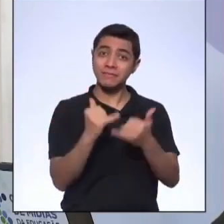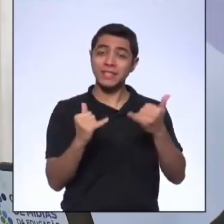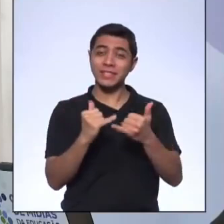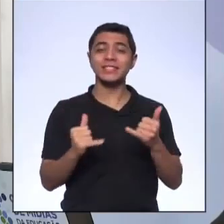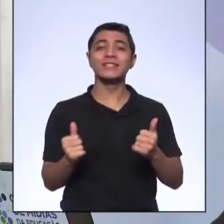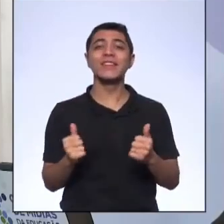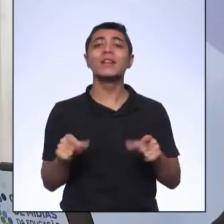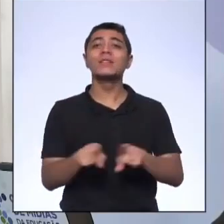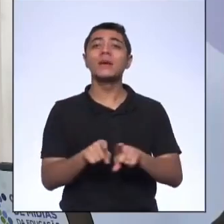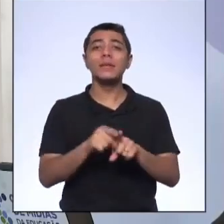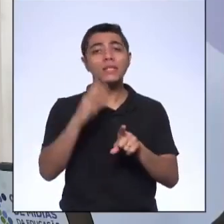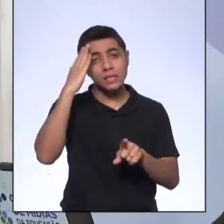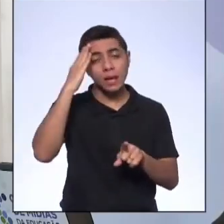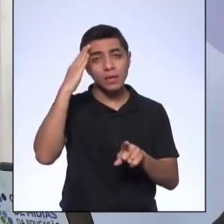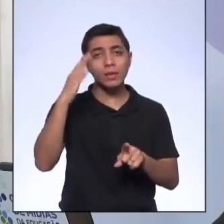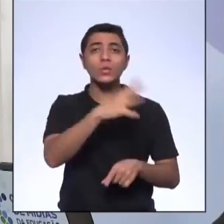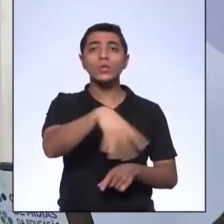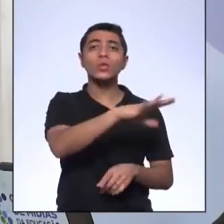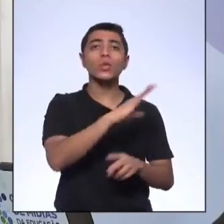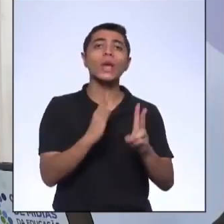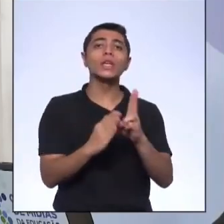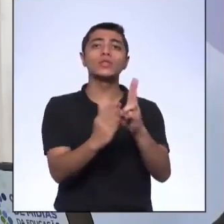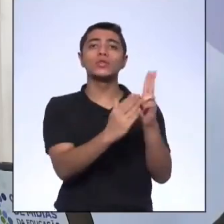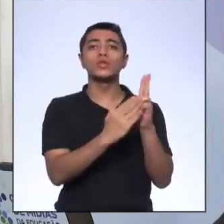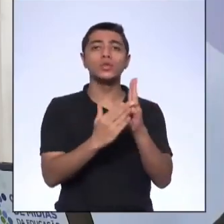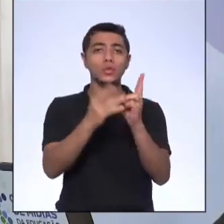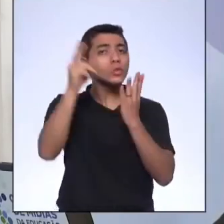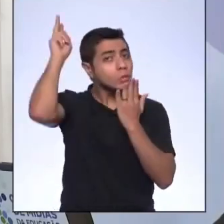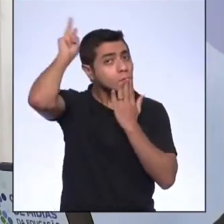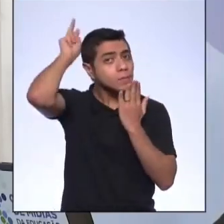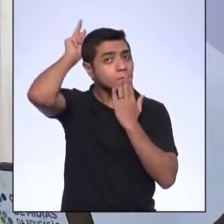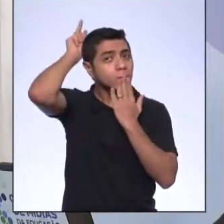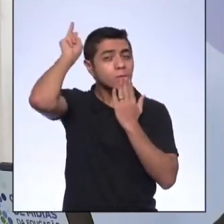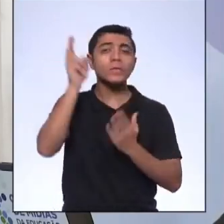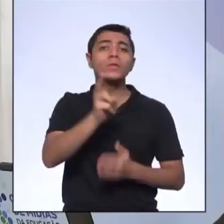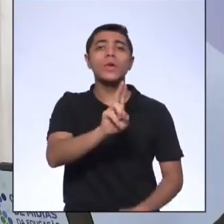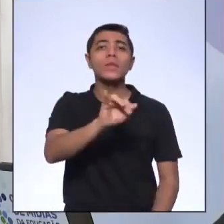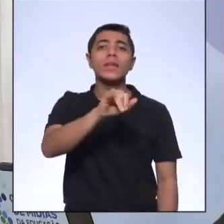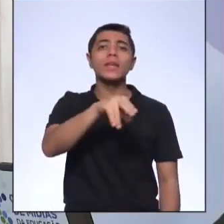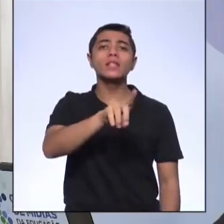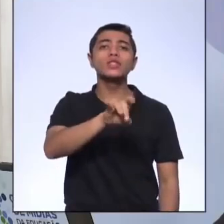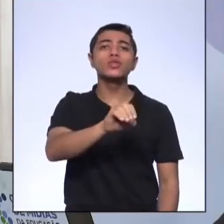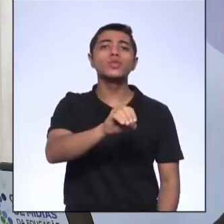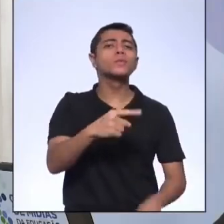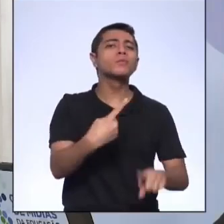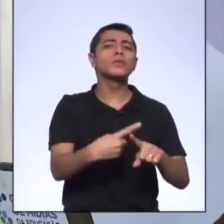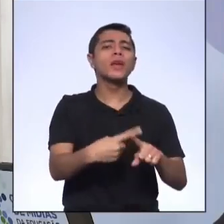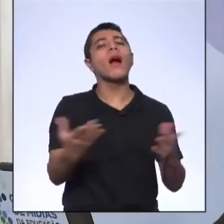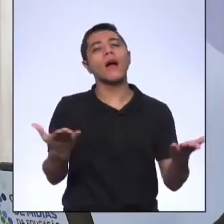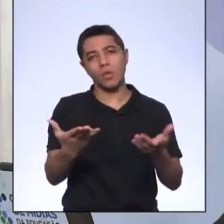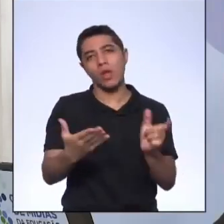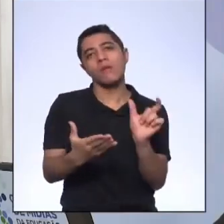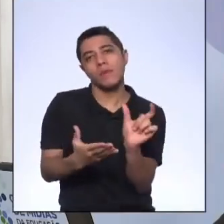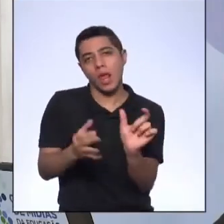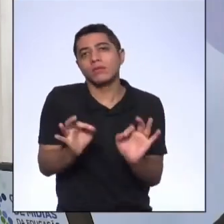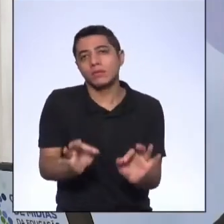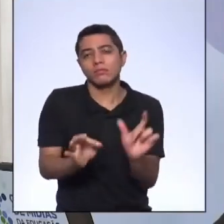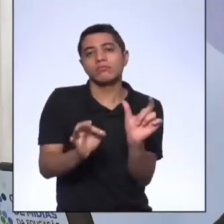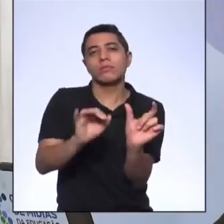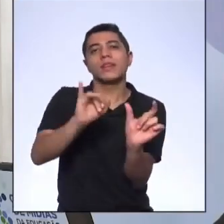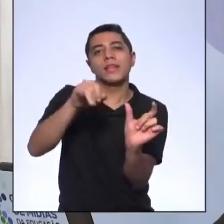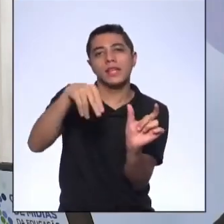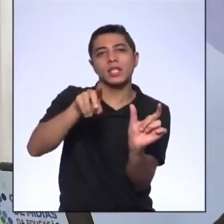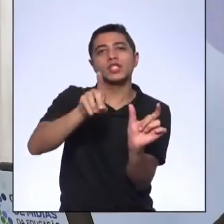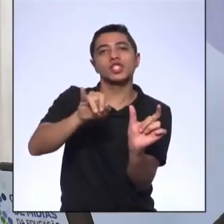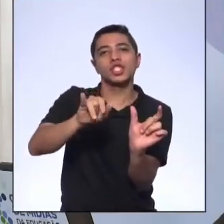índio se chama índio, né? Que a gente hoje, né, corretamente diz povos indígenas, e o indígena. Mas durante muito tempo, às